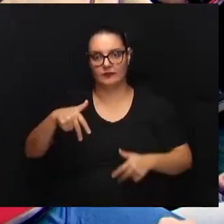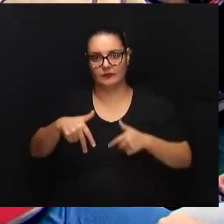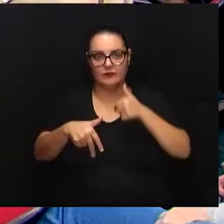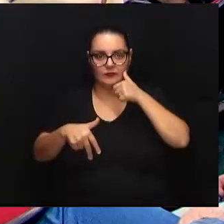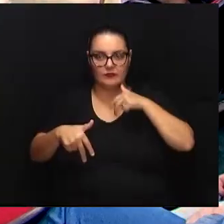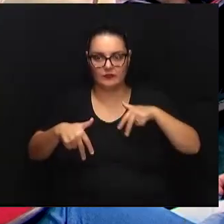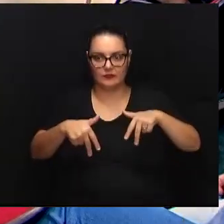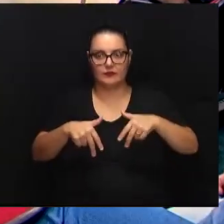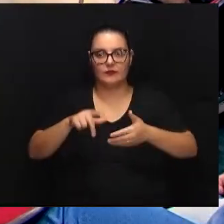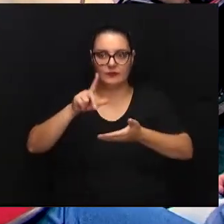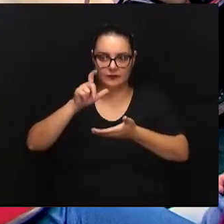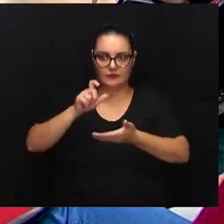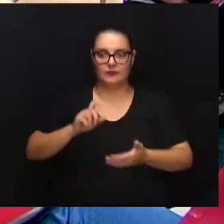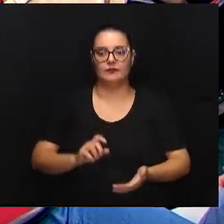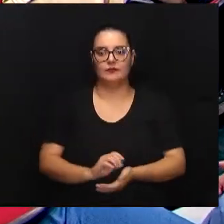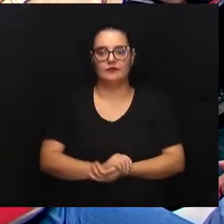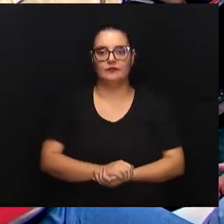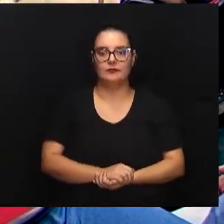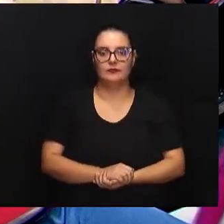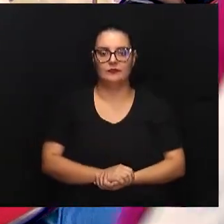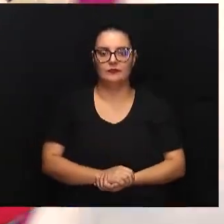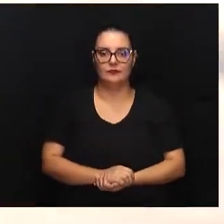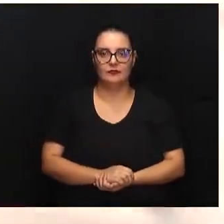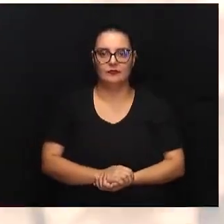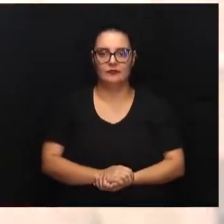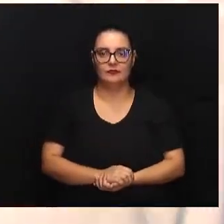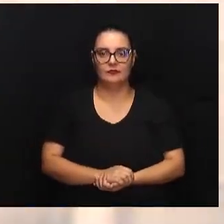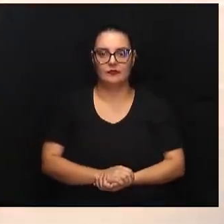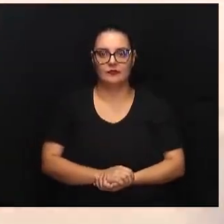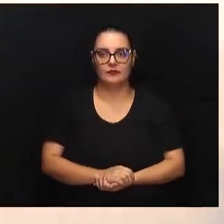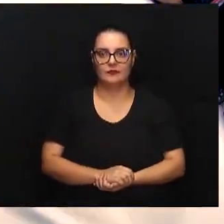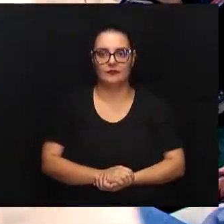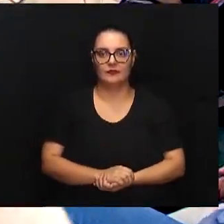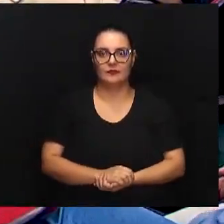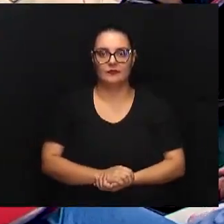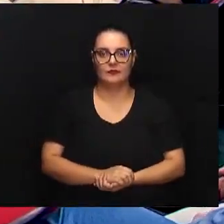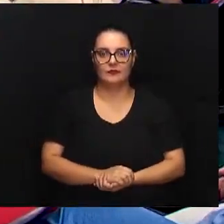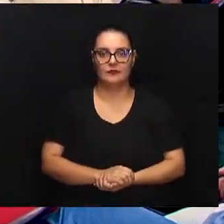E as vereadoras para se juntarem com os homenageados também.